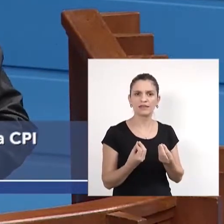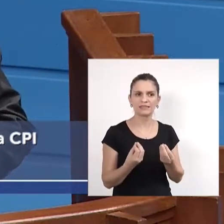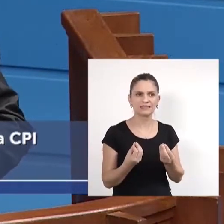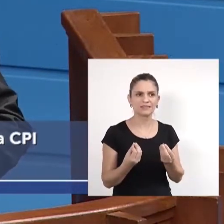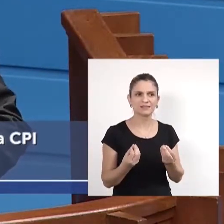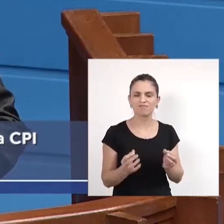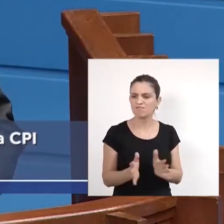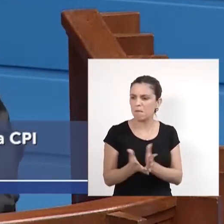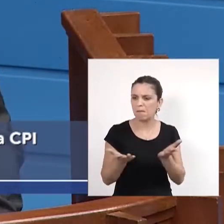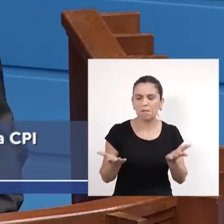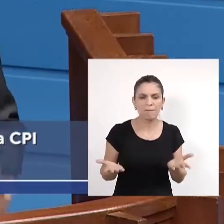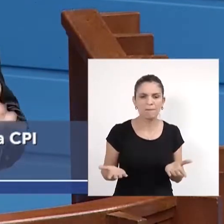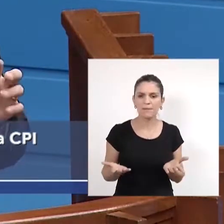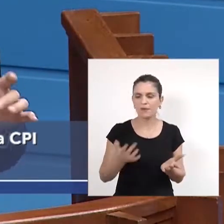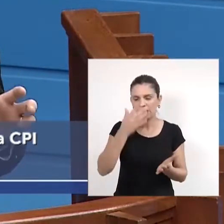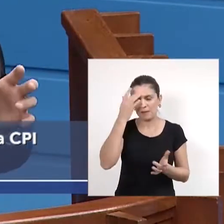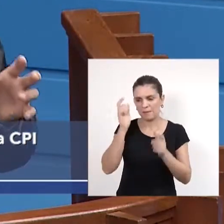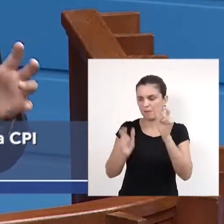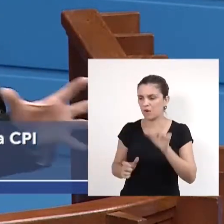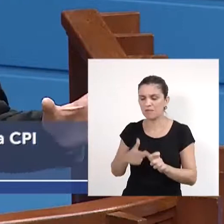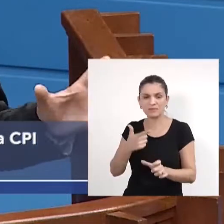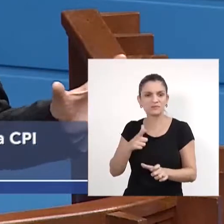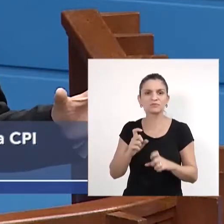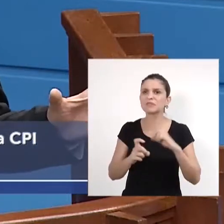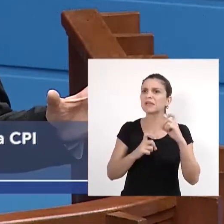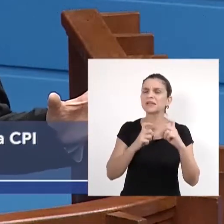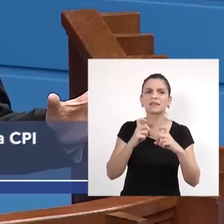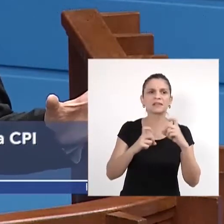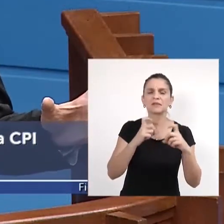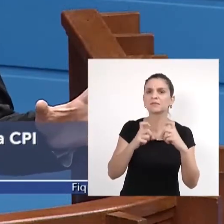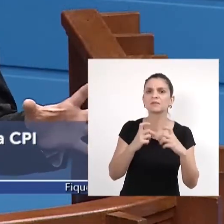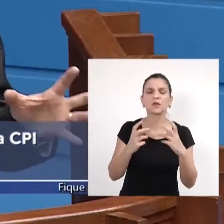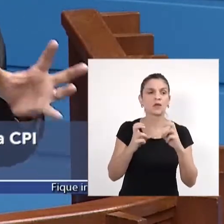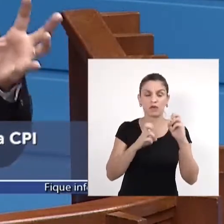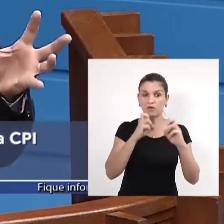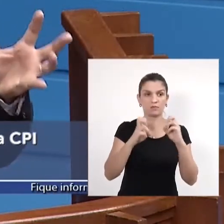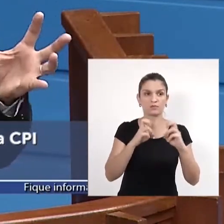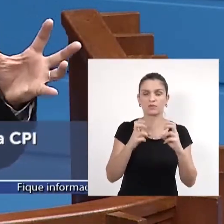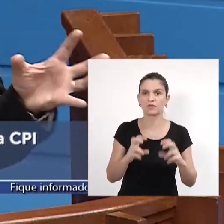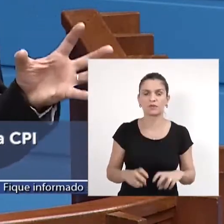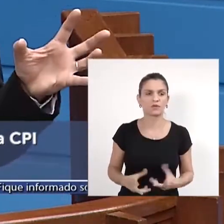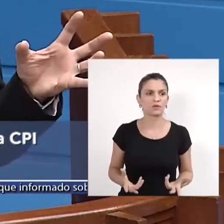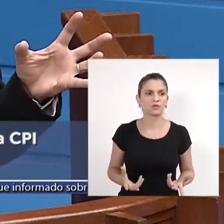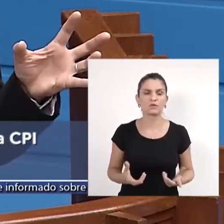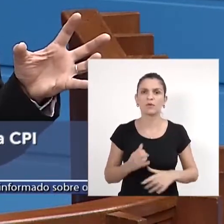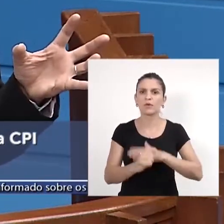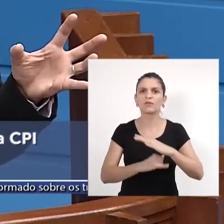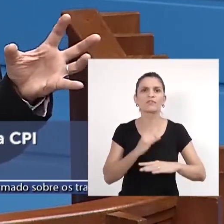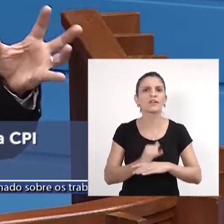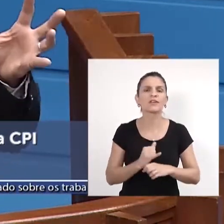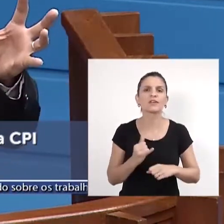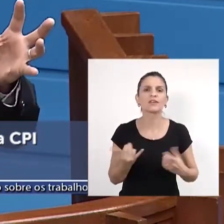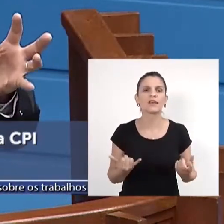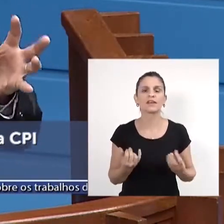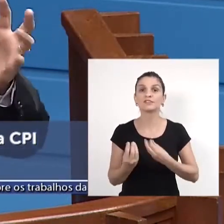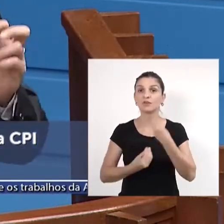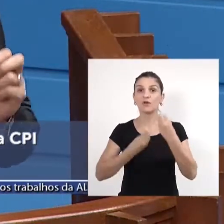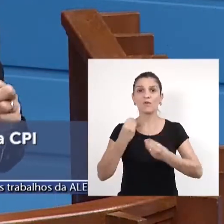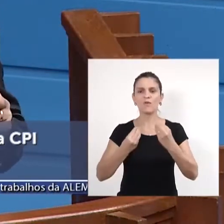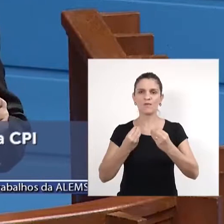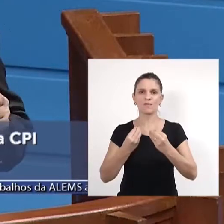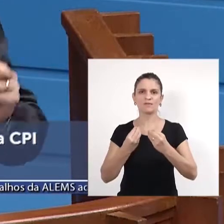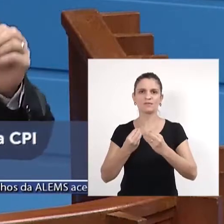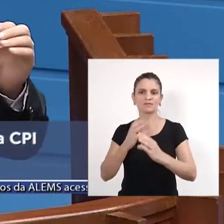humilde, vai ficar olhando e-mail, vai ter que passar um e-mail para a Energisa para ser atendido. A Energisa tem que facilitar a vida das pessoas, para as pessoas terem